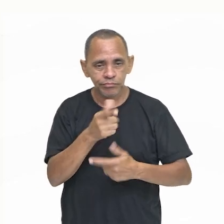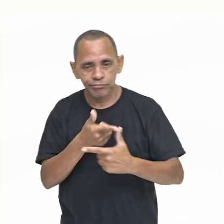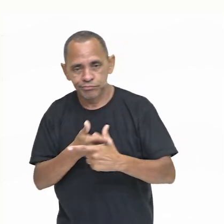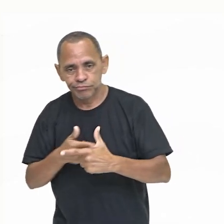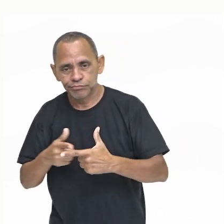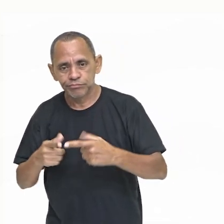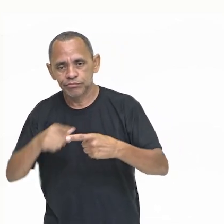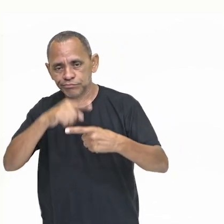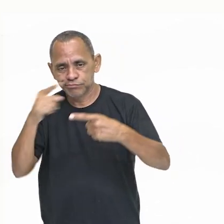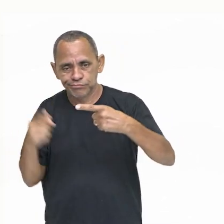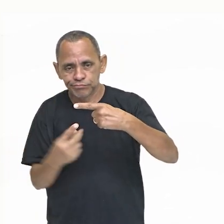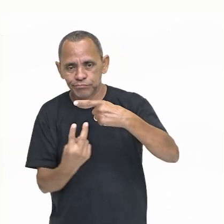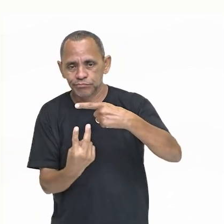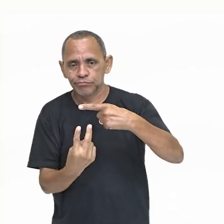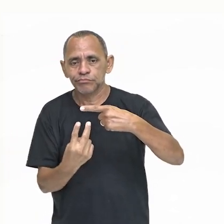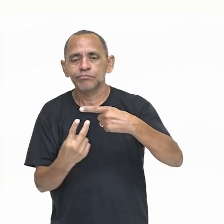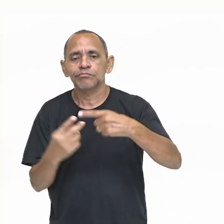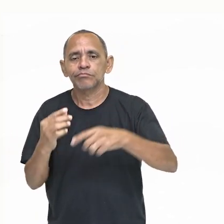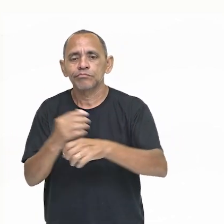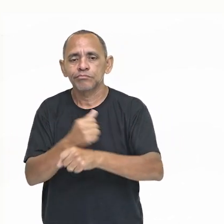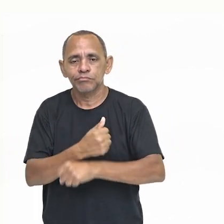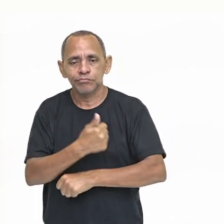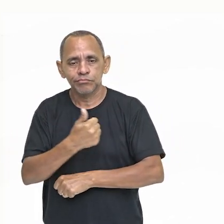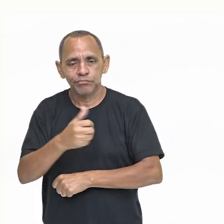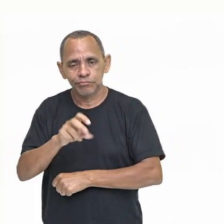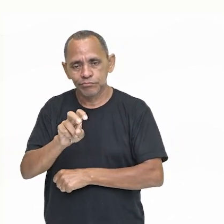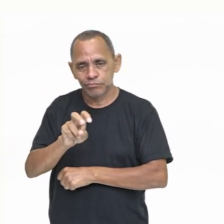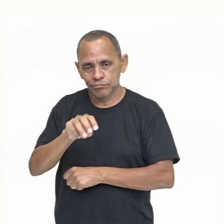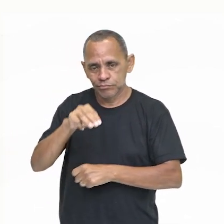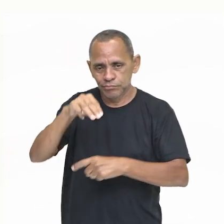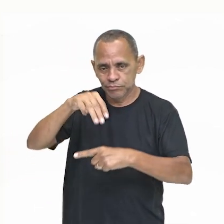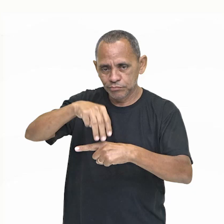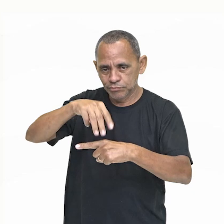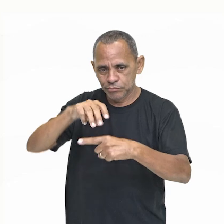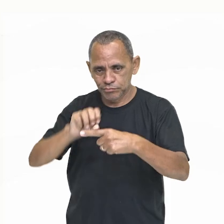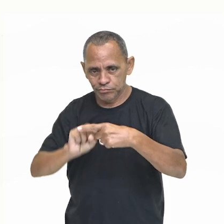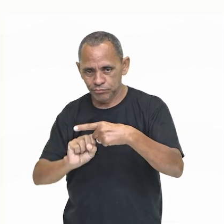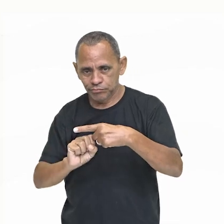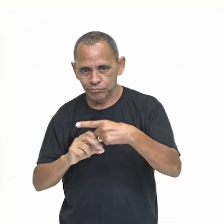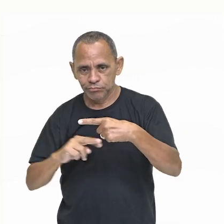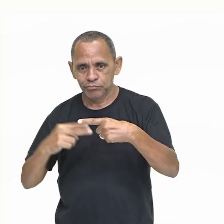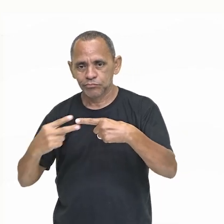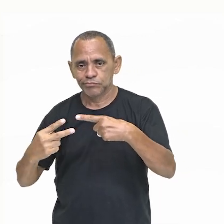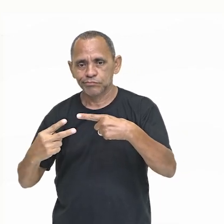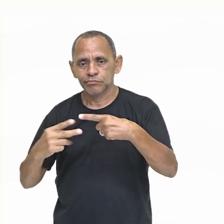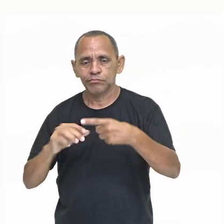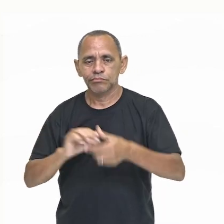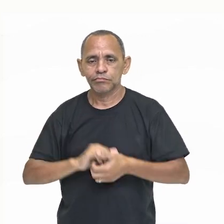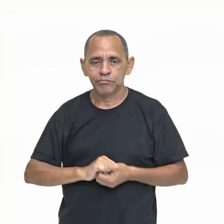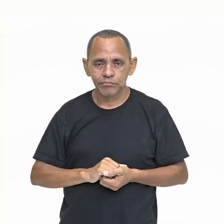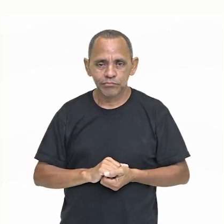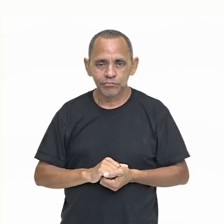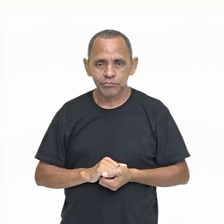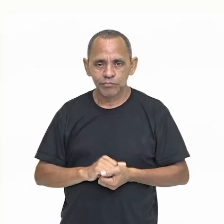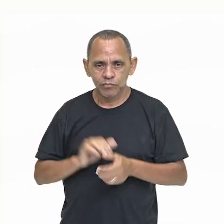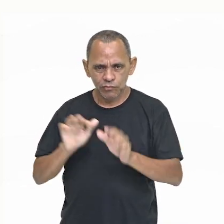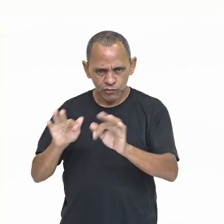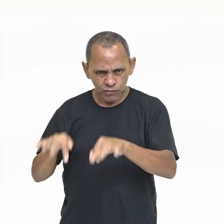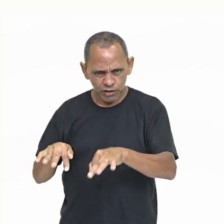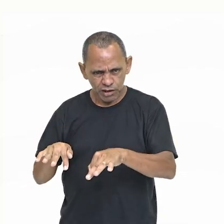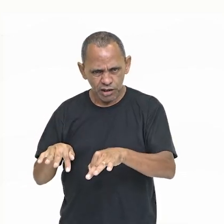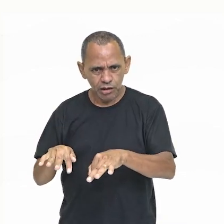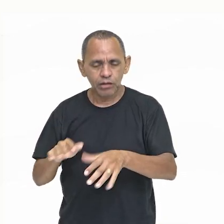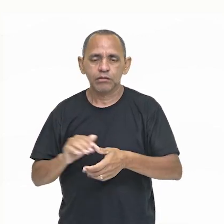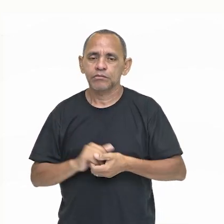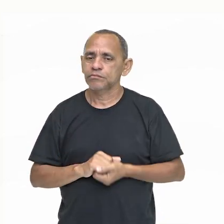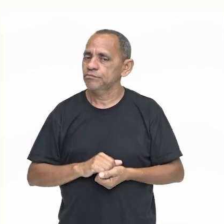a 15 metros por segundo ao quadrado. Terminei a questão? Não. Por quê? Eu estou pedindo